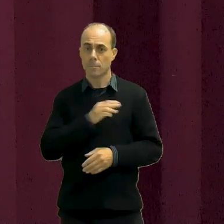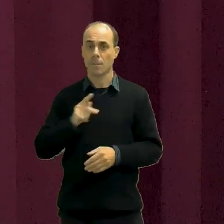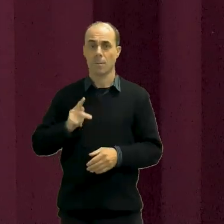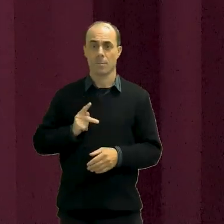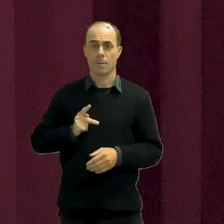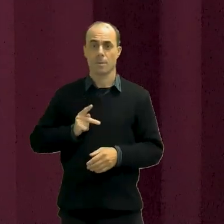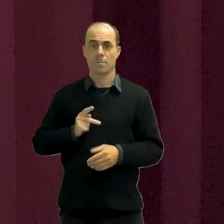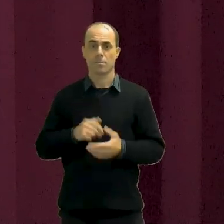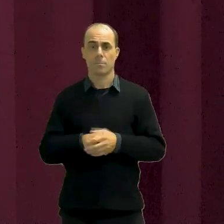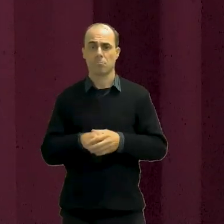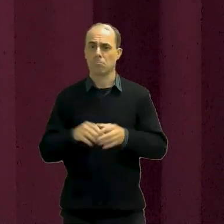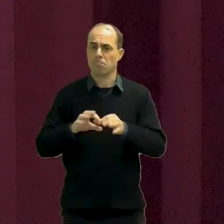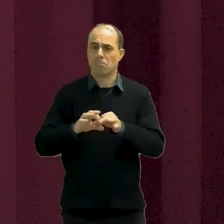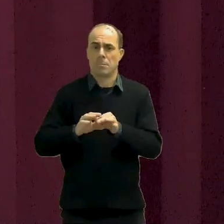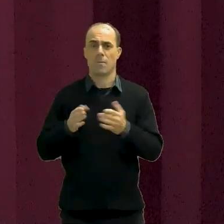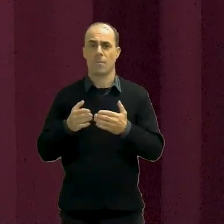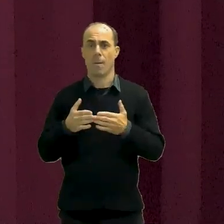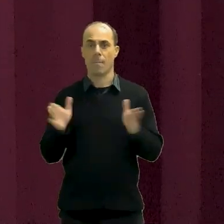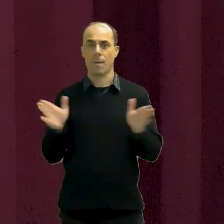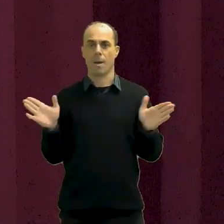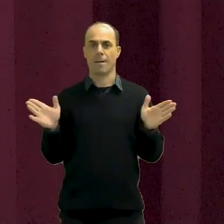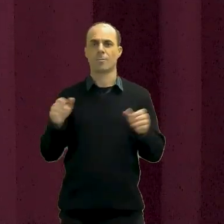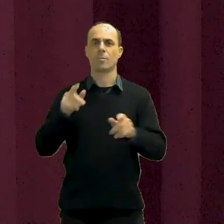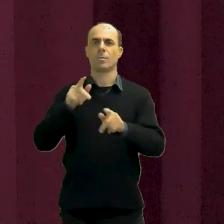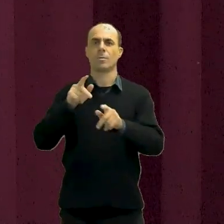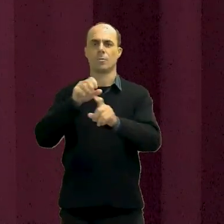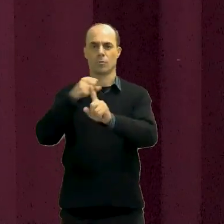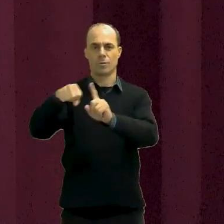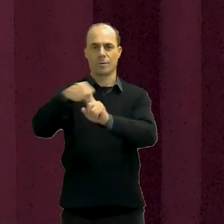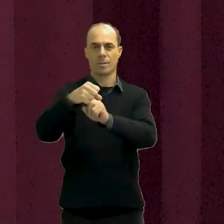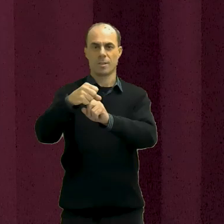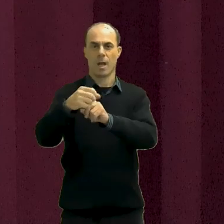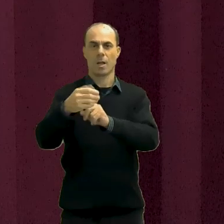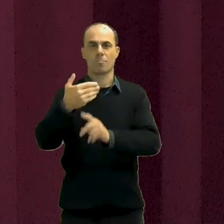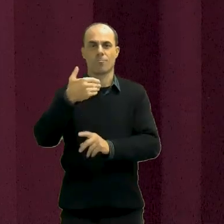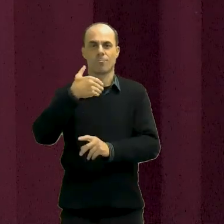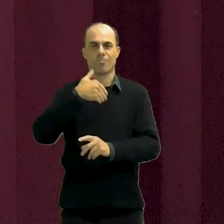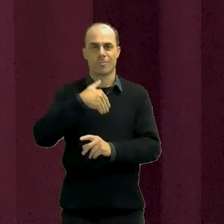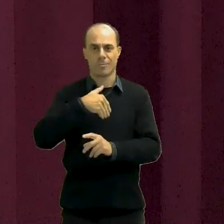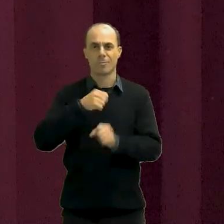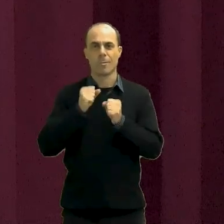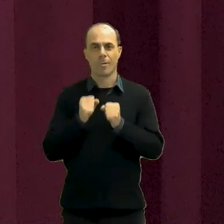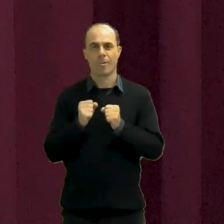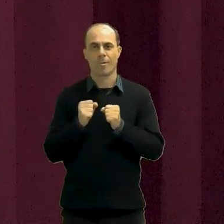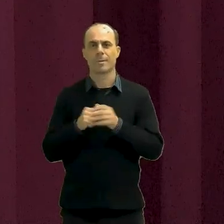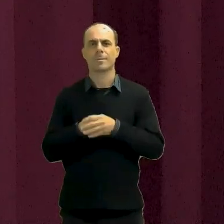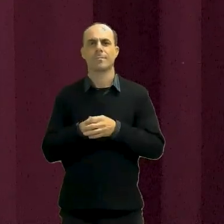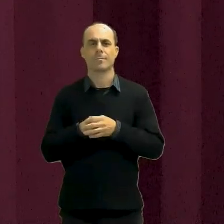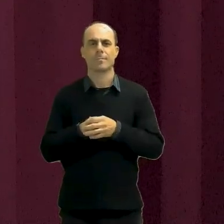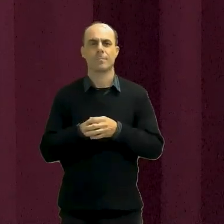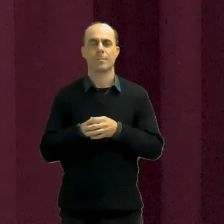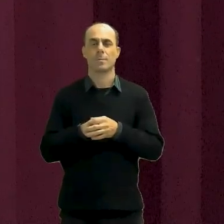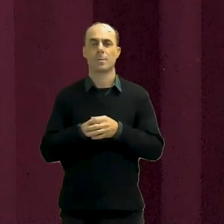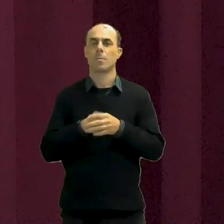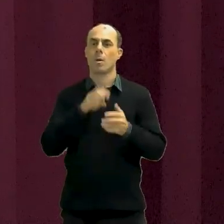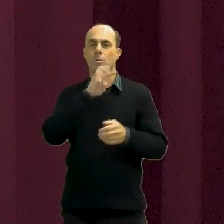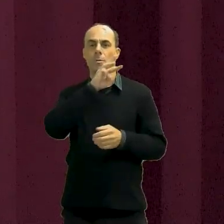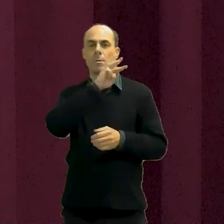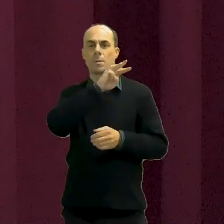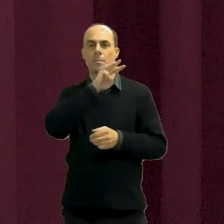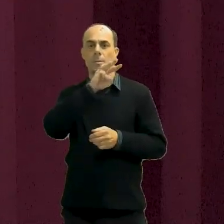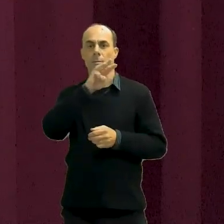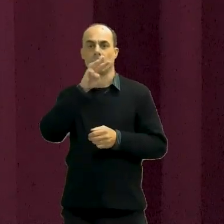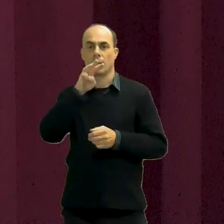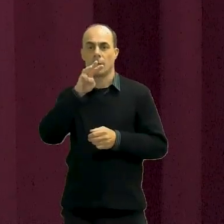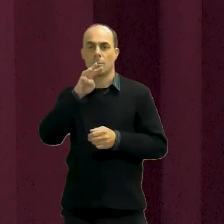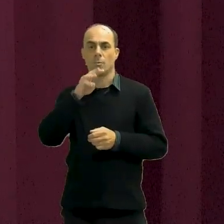está à disposição da sociedade é muito interessante que a pessoa que tiver a possibilidade de consultar a página do Ministério Público